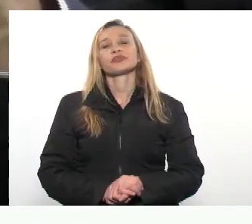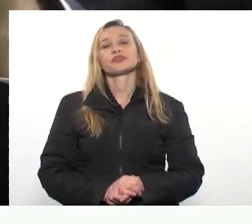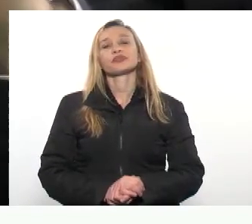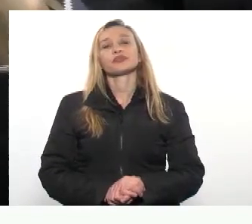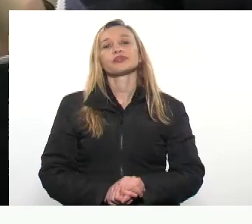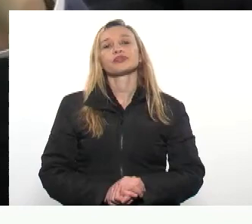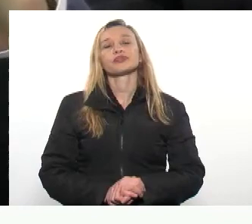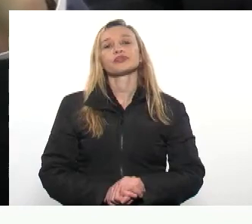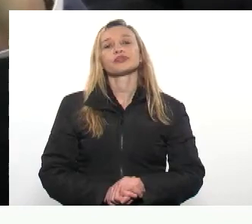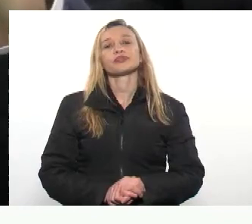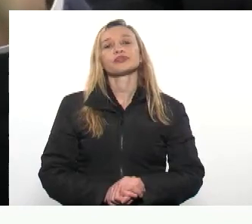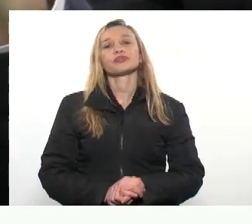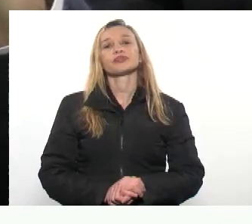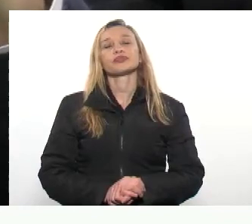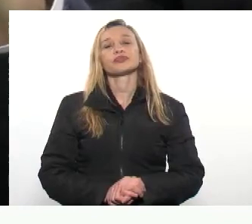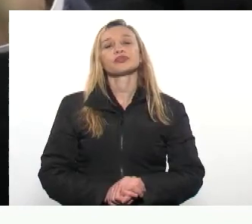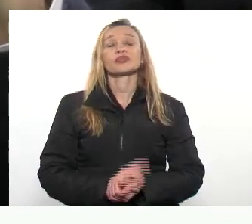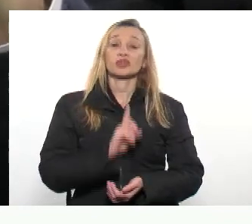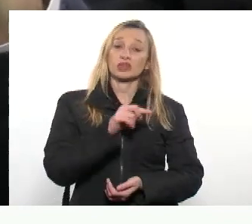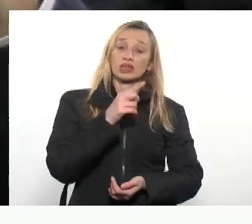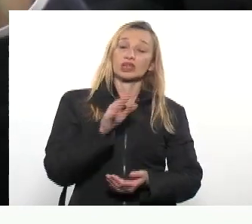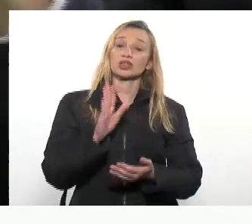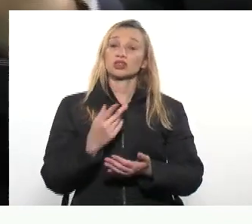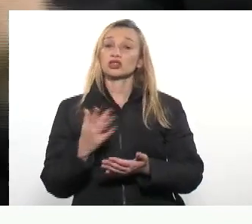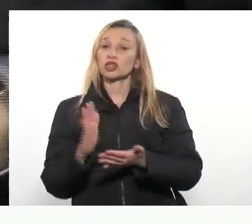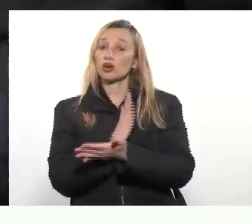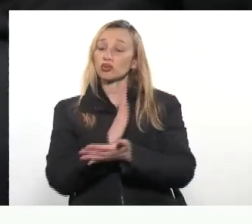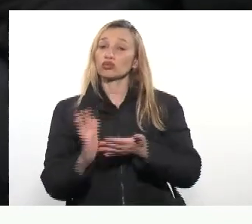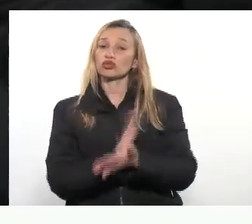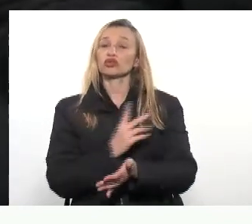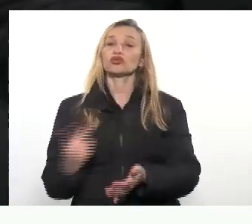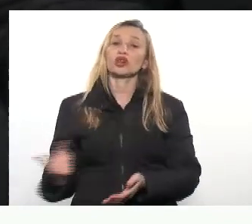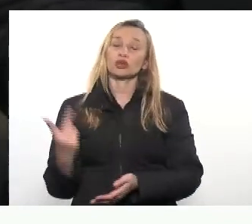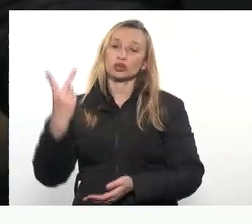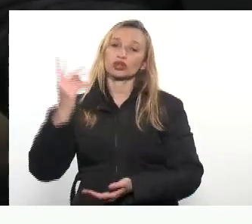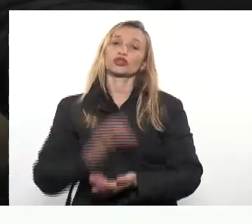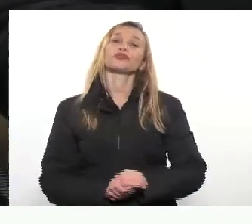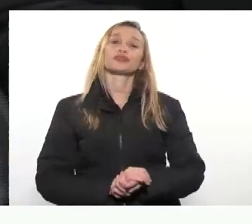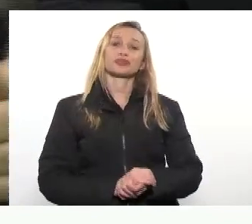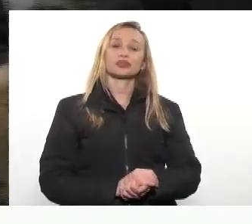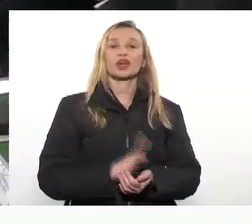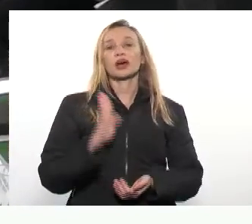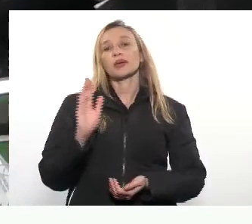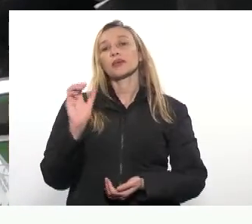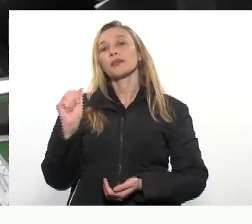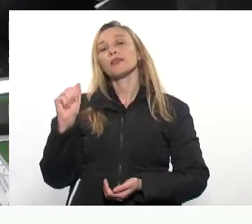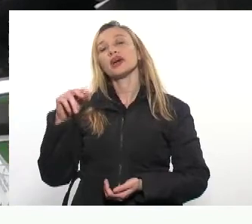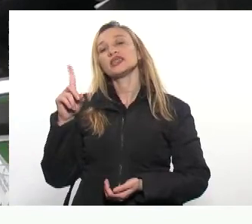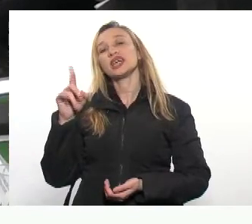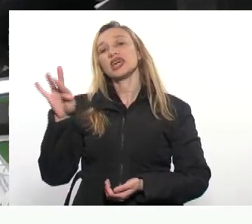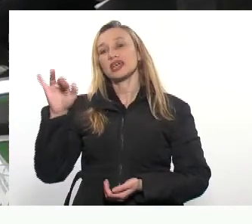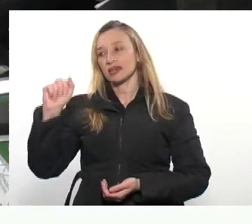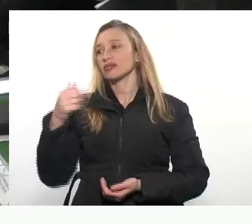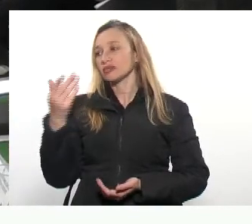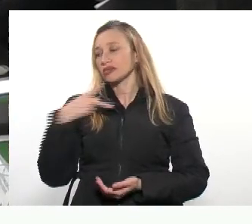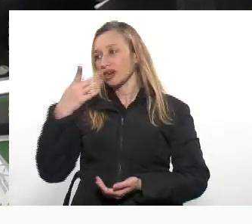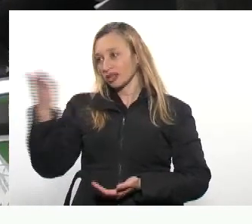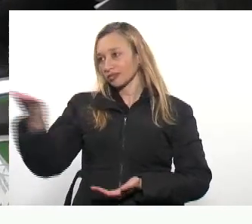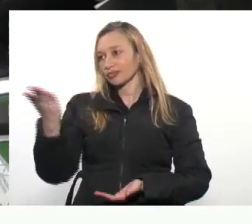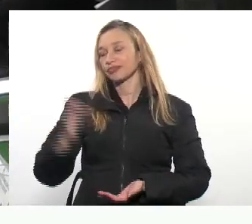a isenção de taxas de DPA e DPE. Tá, o Bandeira? Fala sobre isso também, a questão da